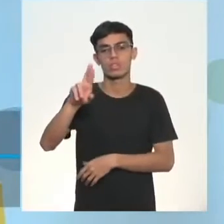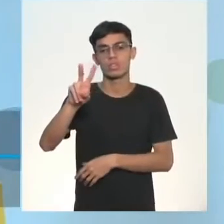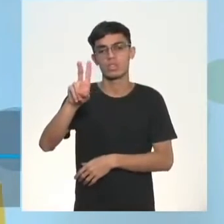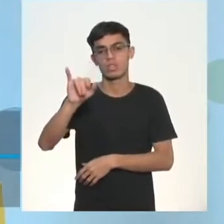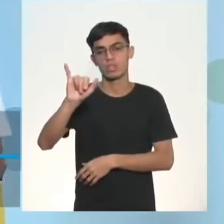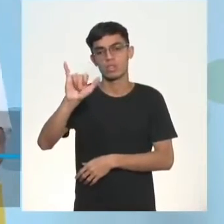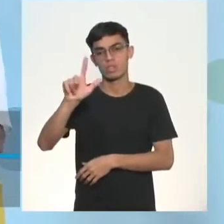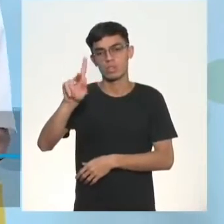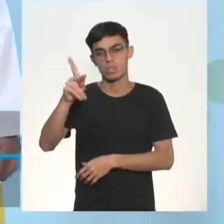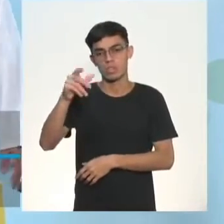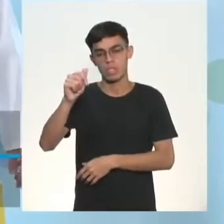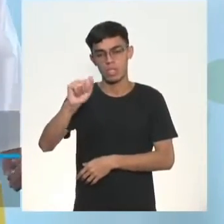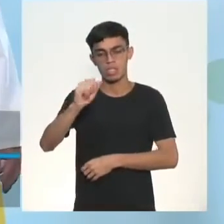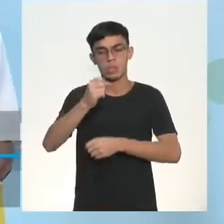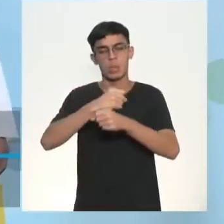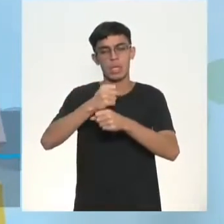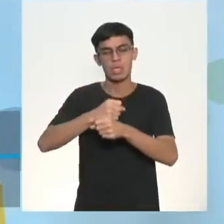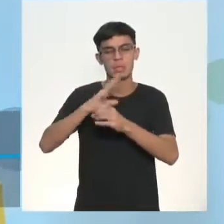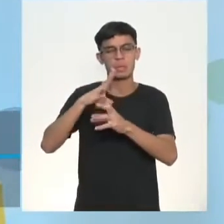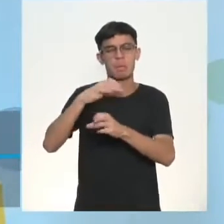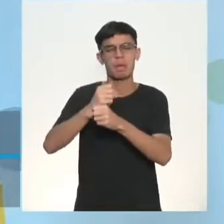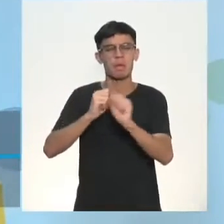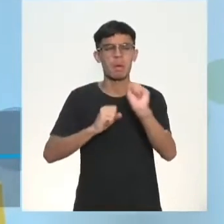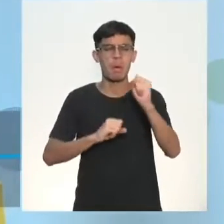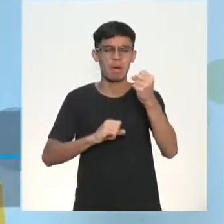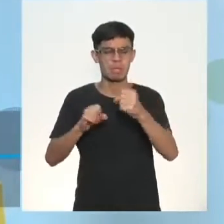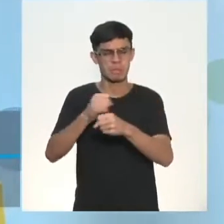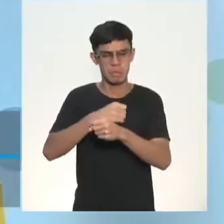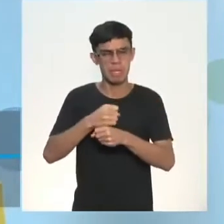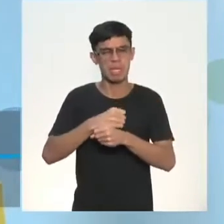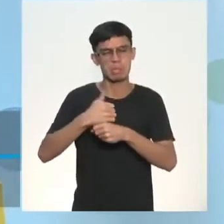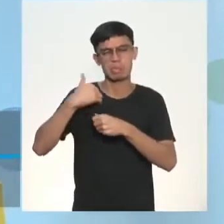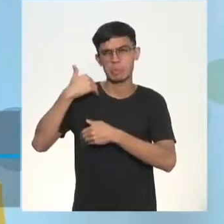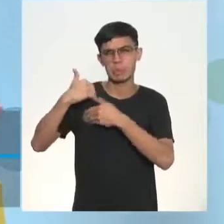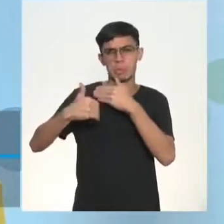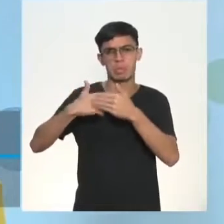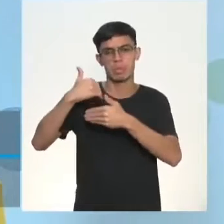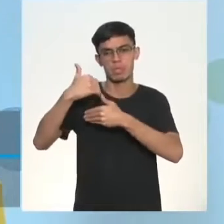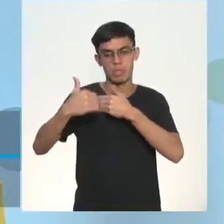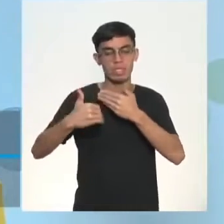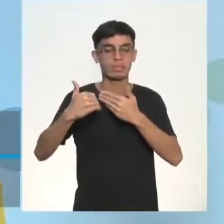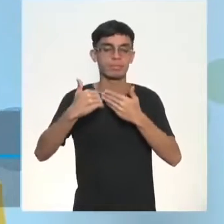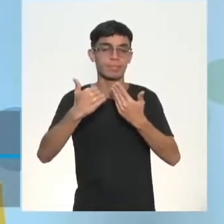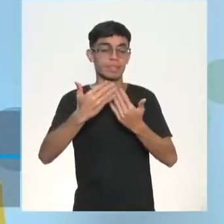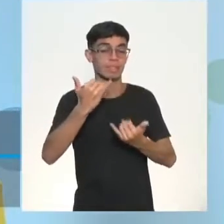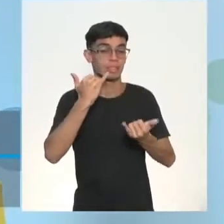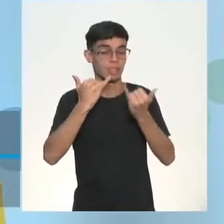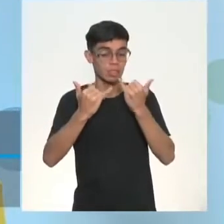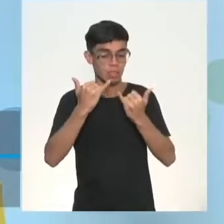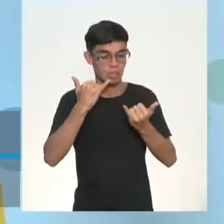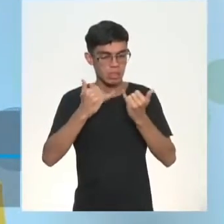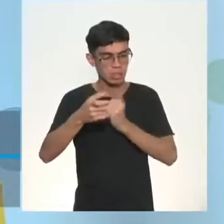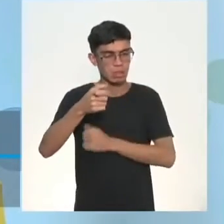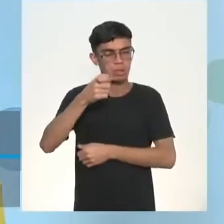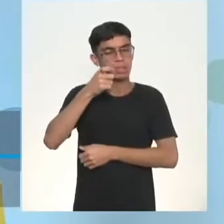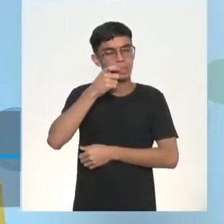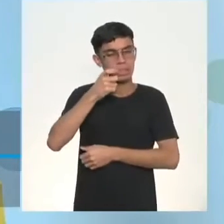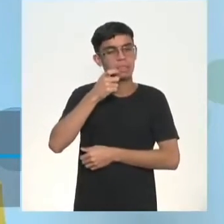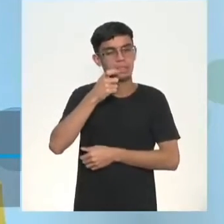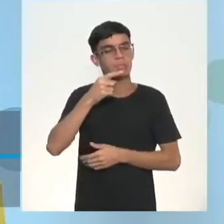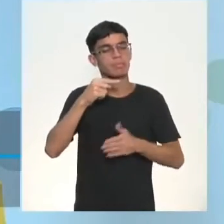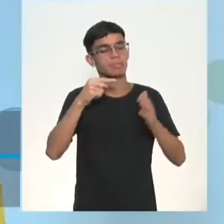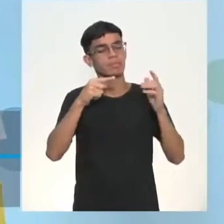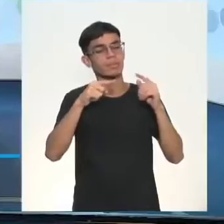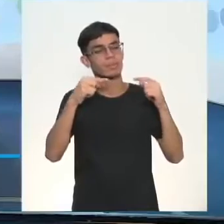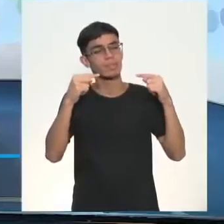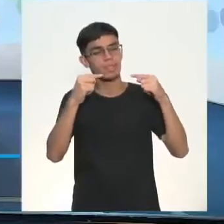plantava ervilha, aí colhia ervilha, aí fazia cruzamento com ervilha, e ele chegou a alguns dados bem interessantes com relação a isso.